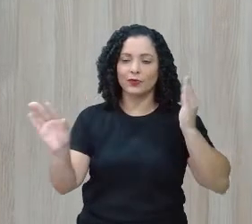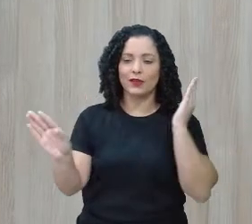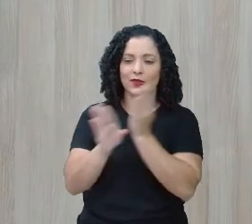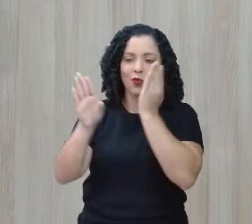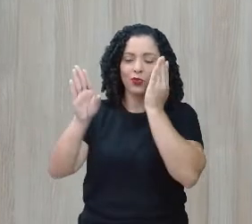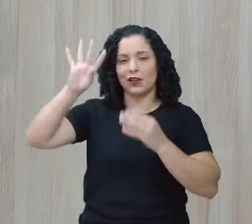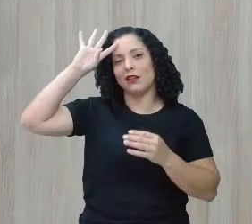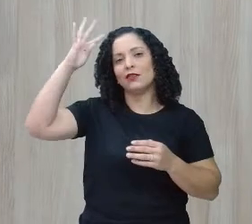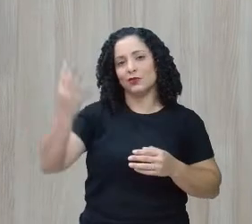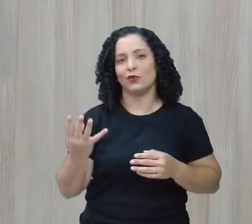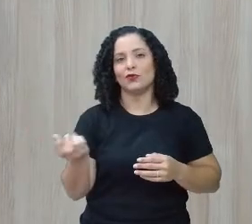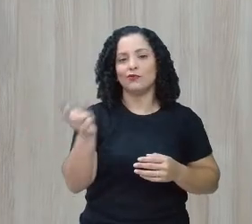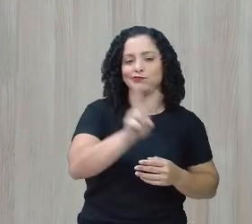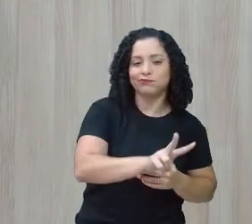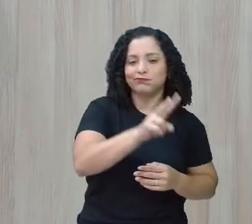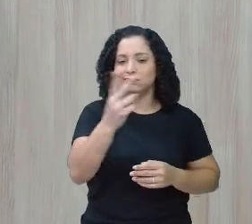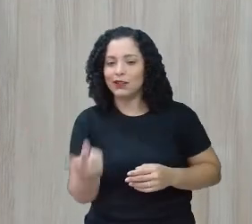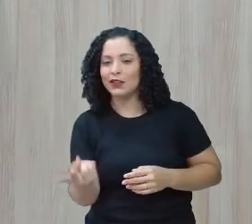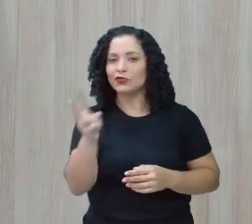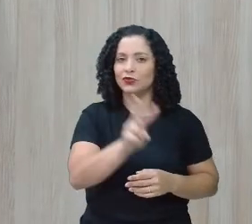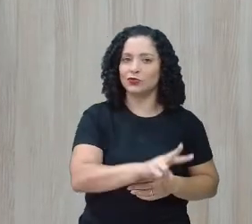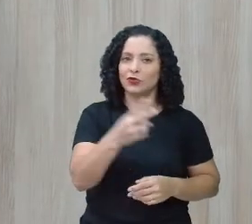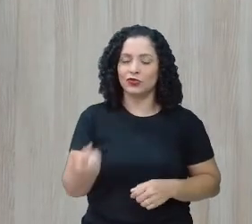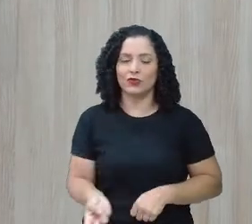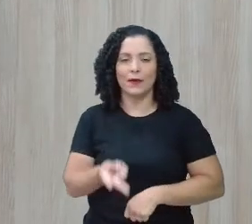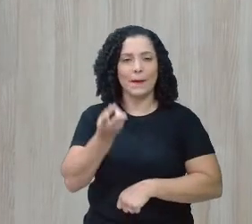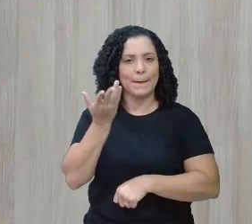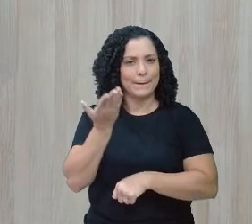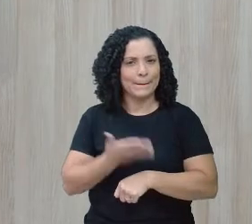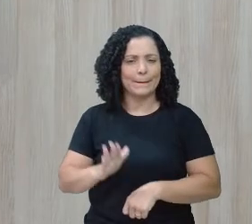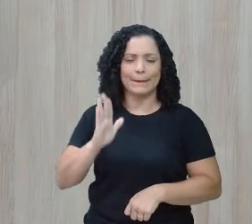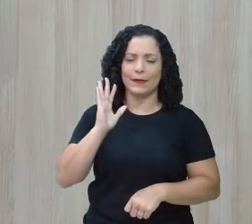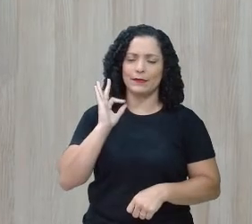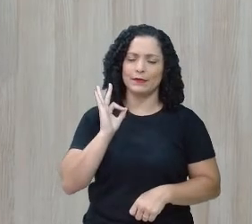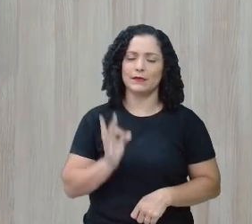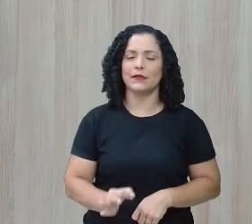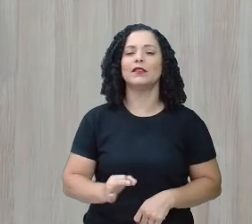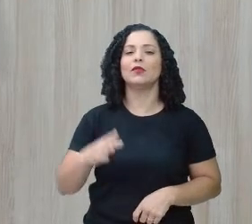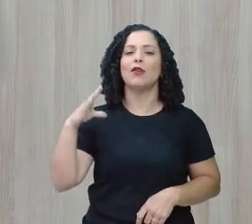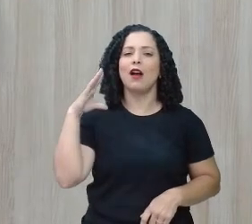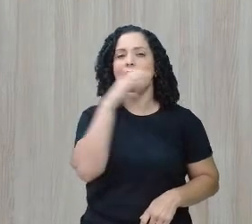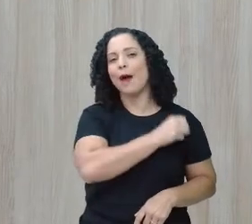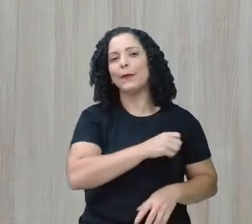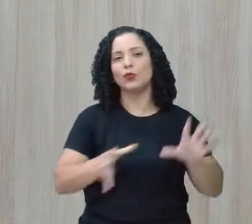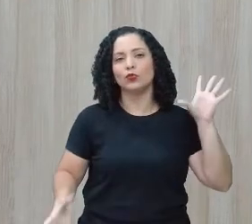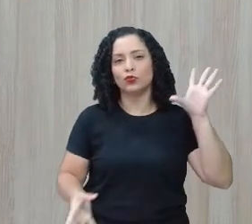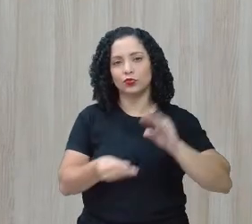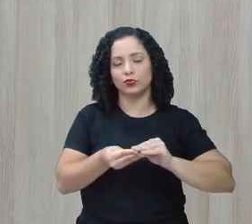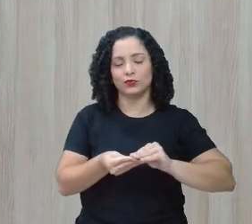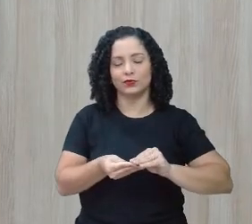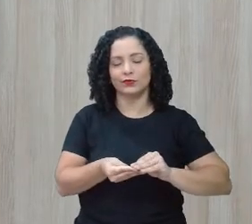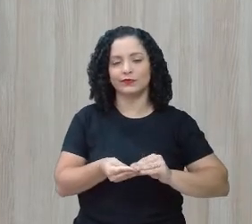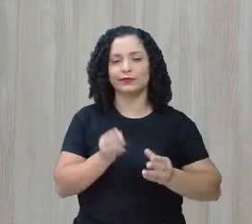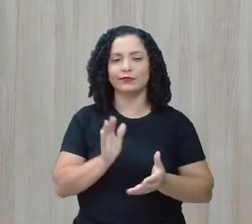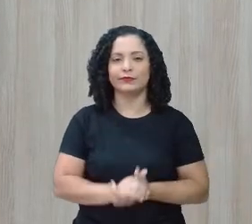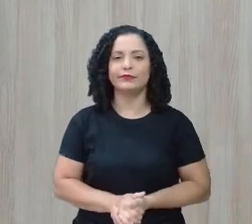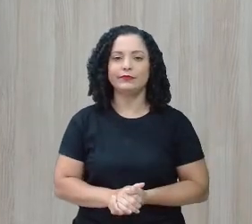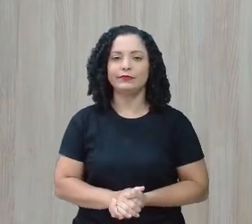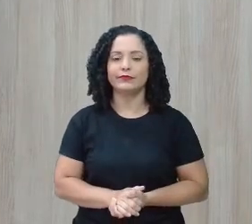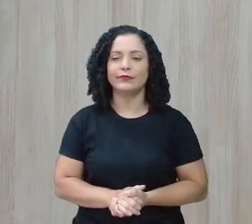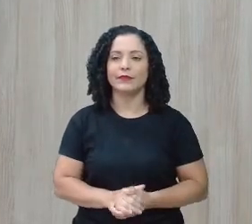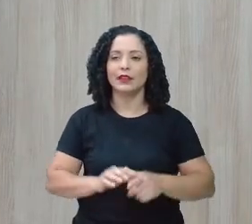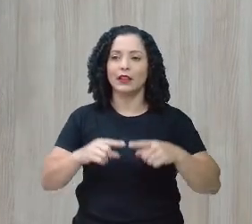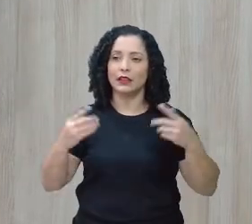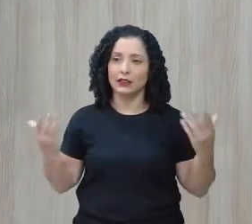a solução do sistema de forma prática e de forma rápida também, tá? Então, antes da gente relembrar aí essa